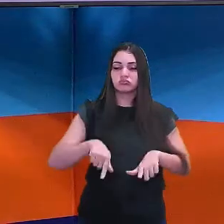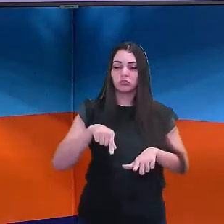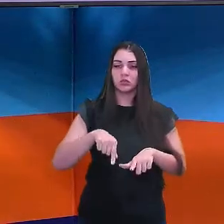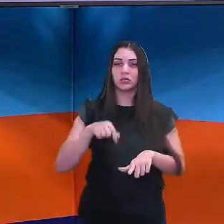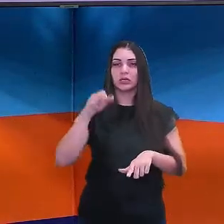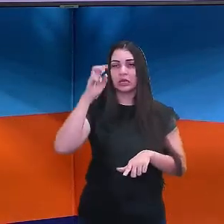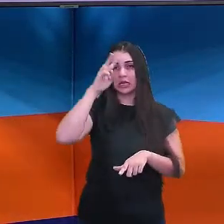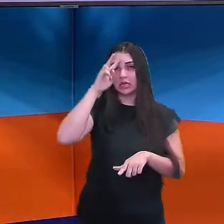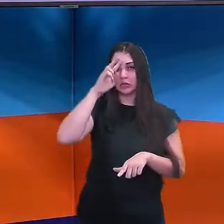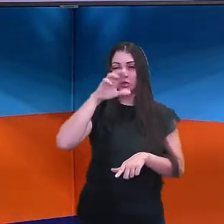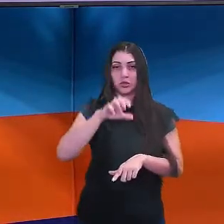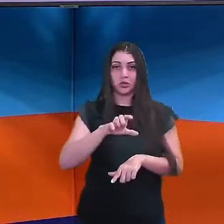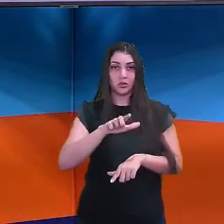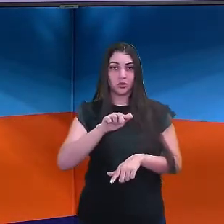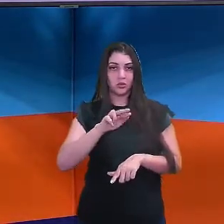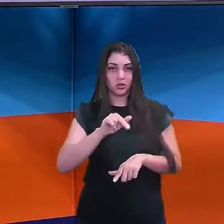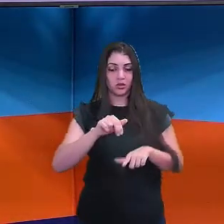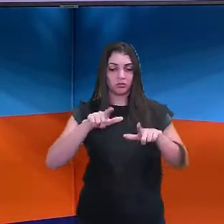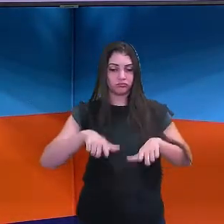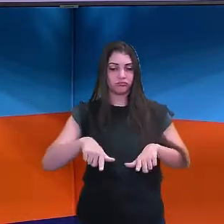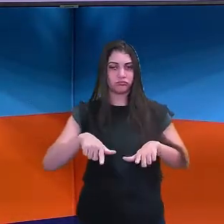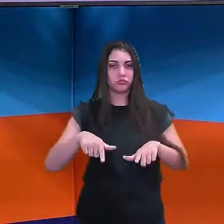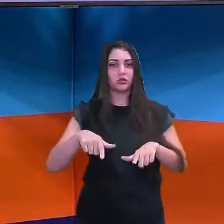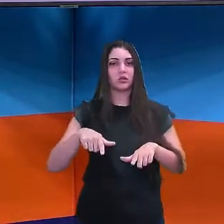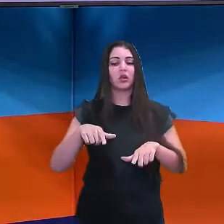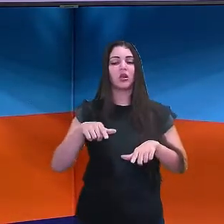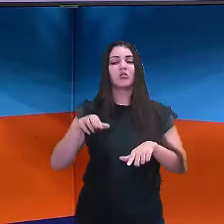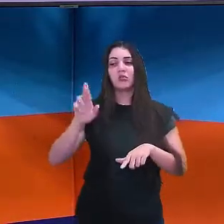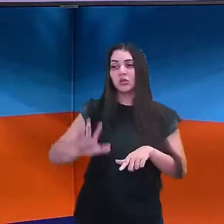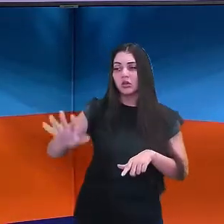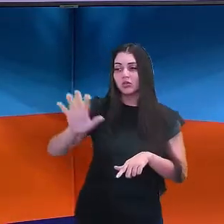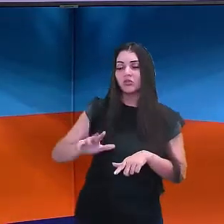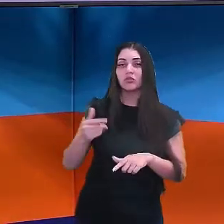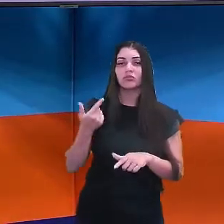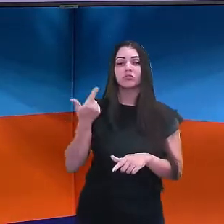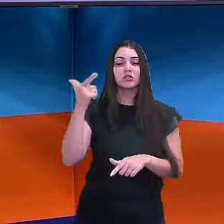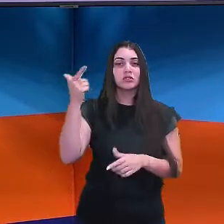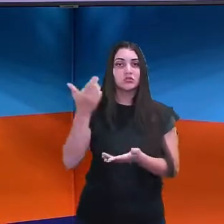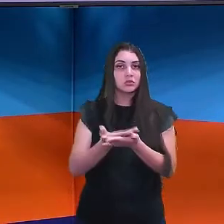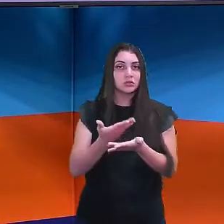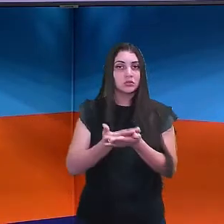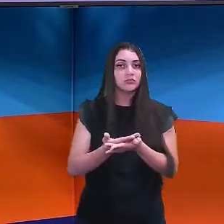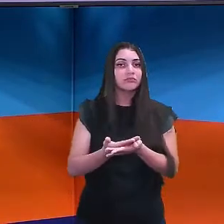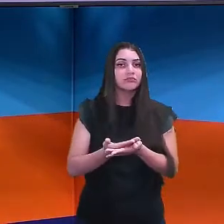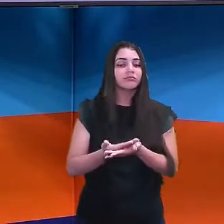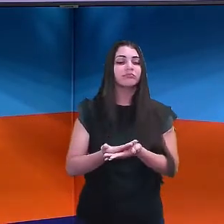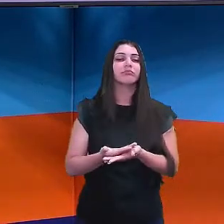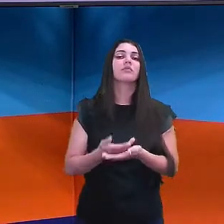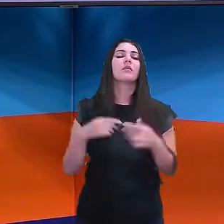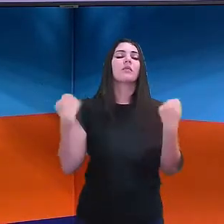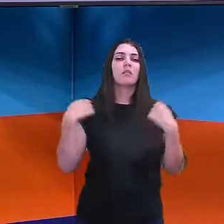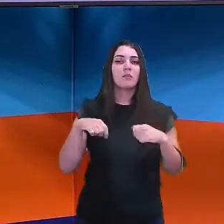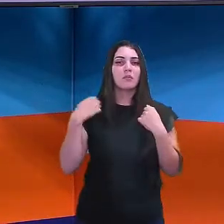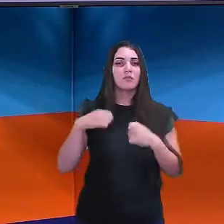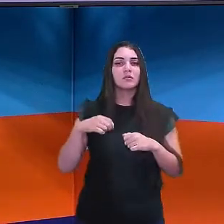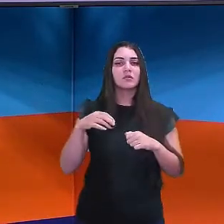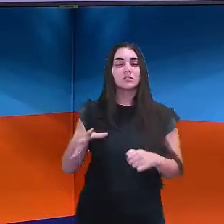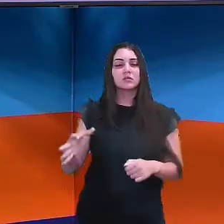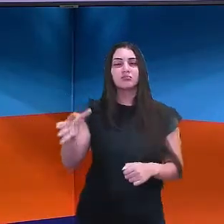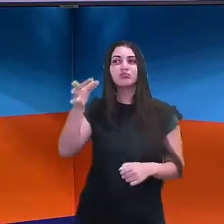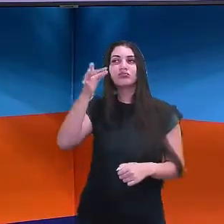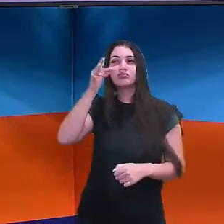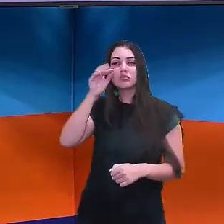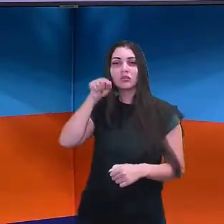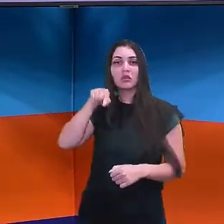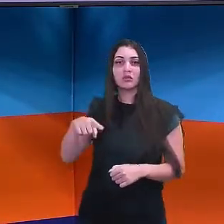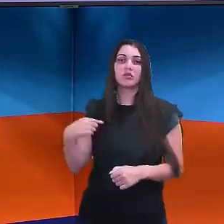de espaço, território, região que a gente deu aqui nas outras aulas? Então, temos que estar sempre atento a isso, pois